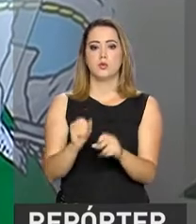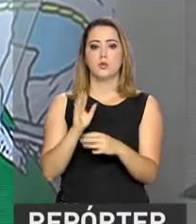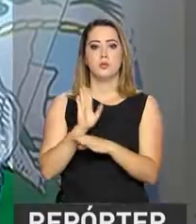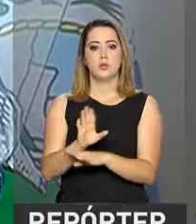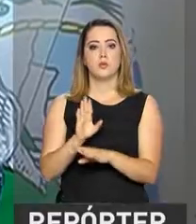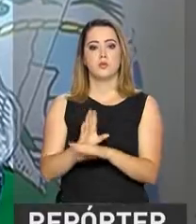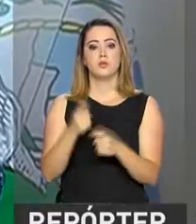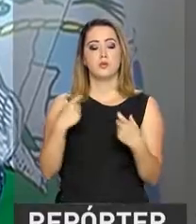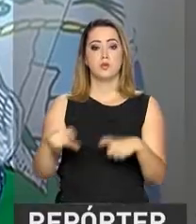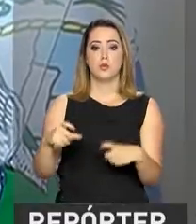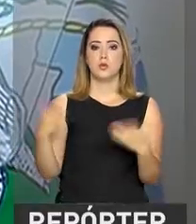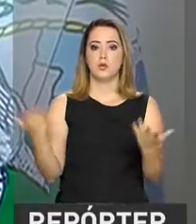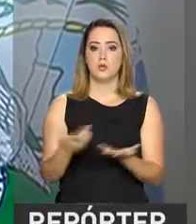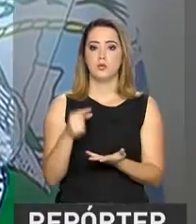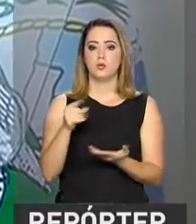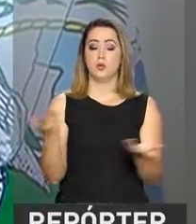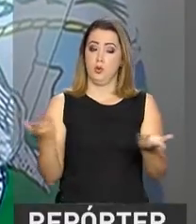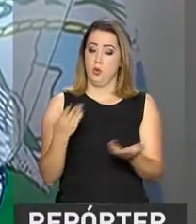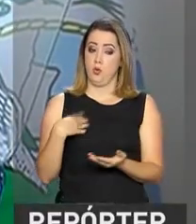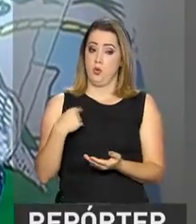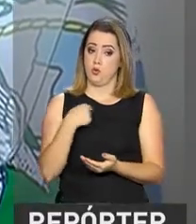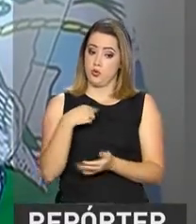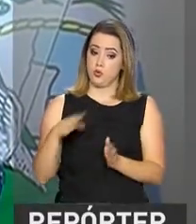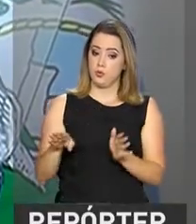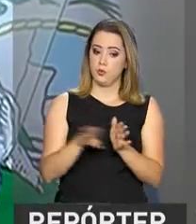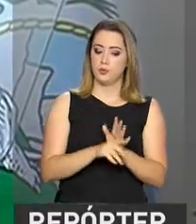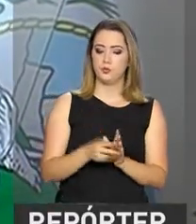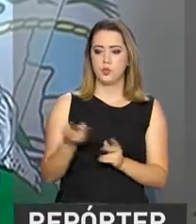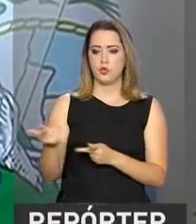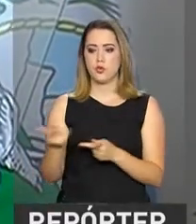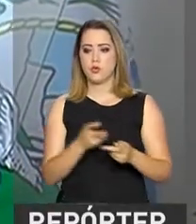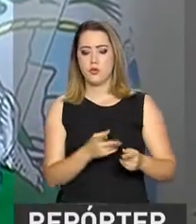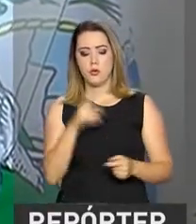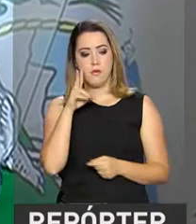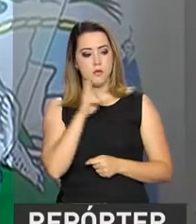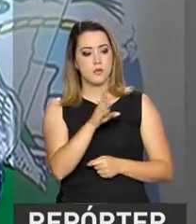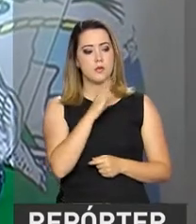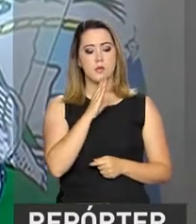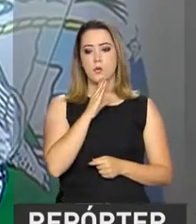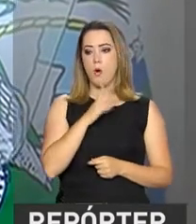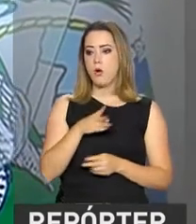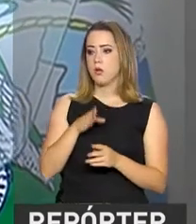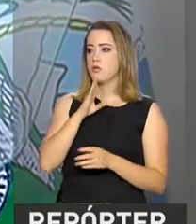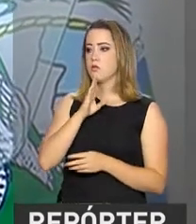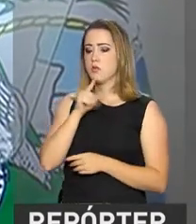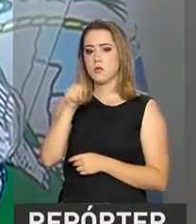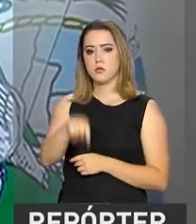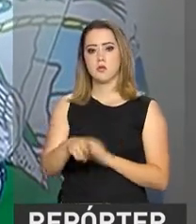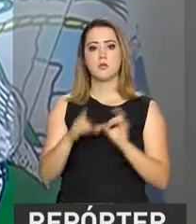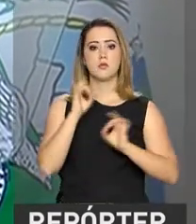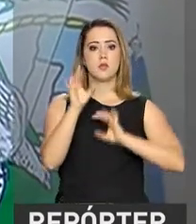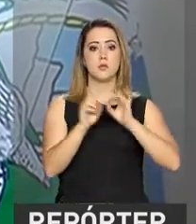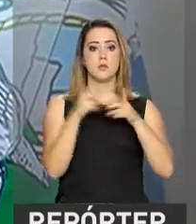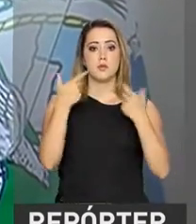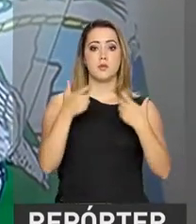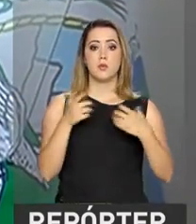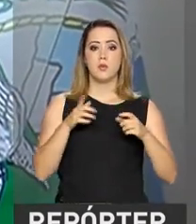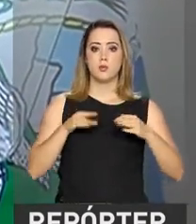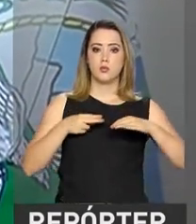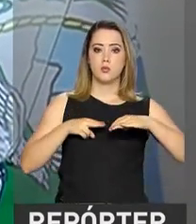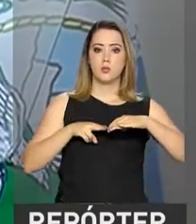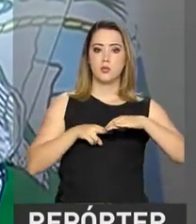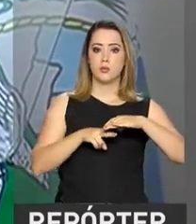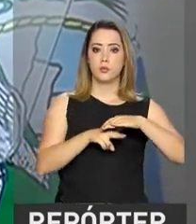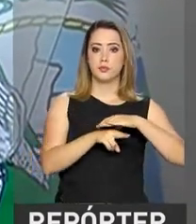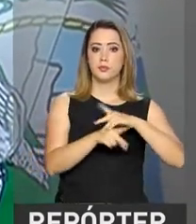seti hoje quando chego aqui e visitou as dependências do instituto cérebro especialmente este aparelho extraordinário